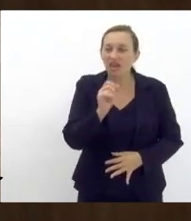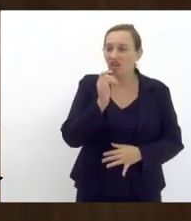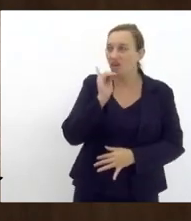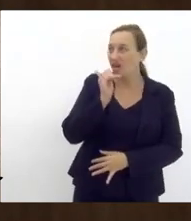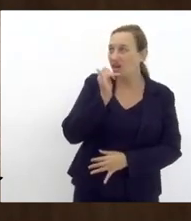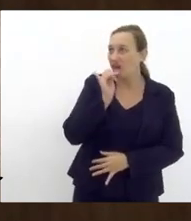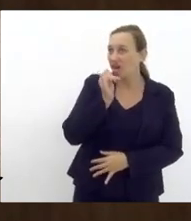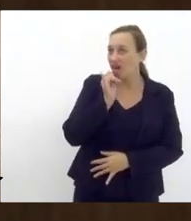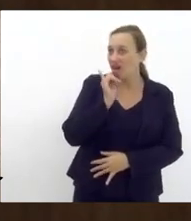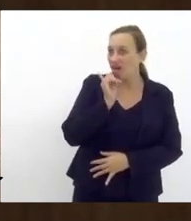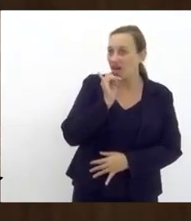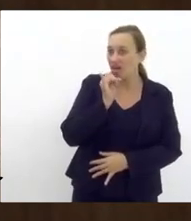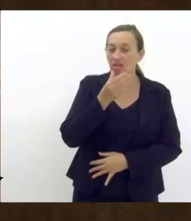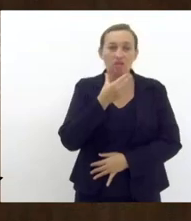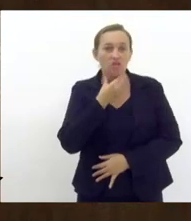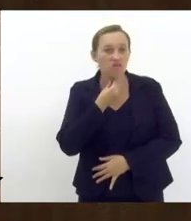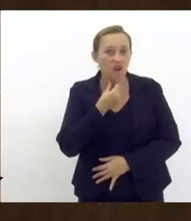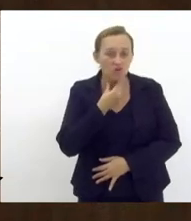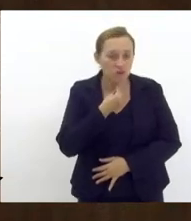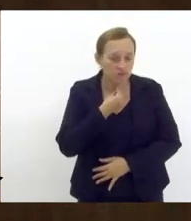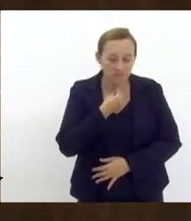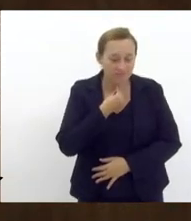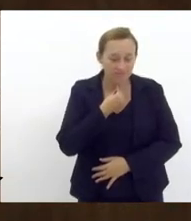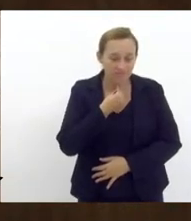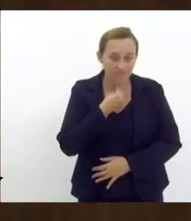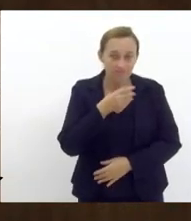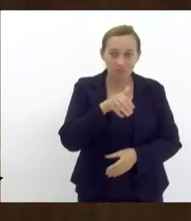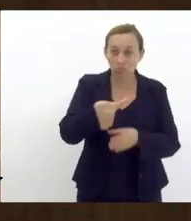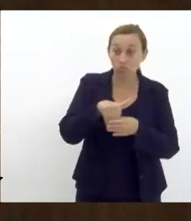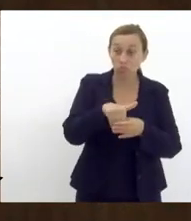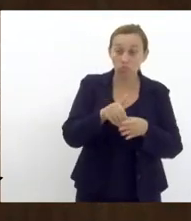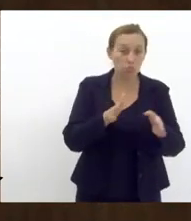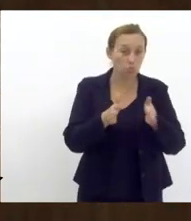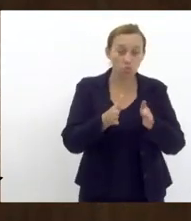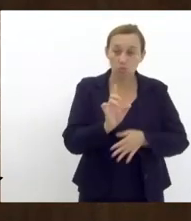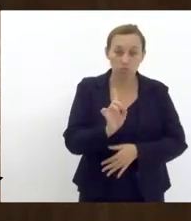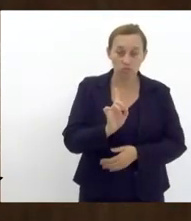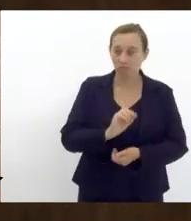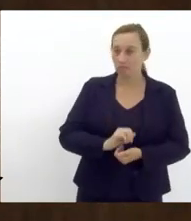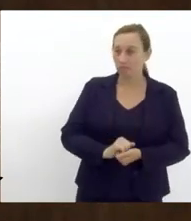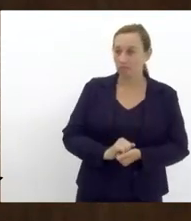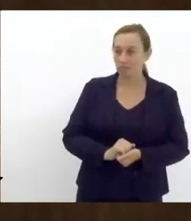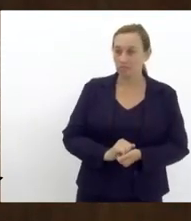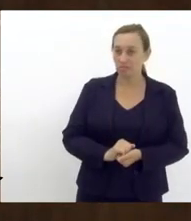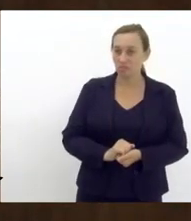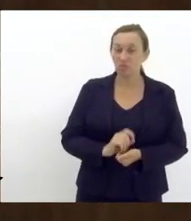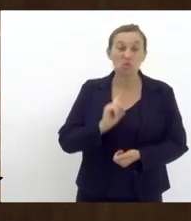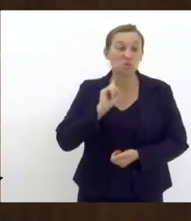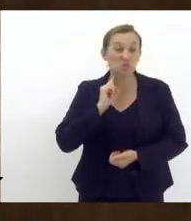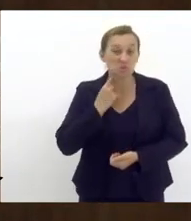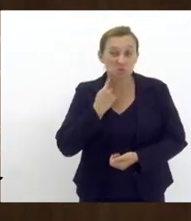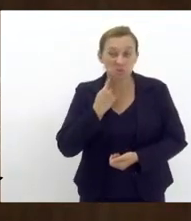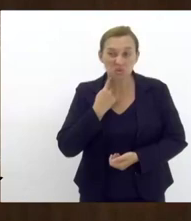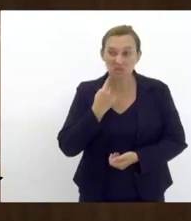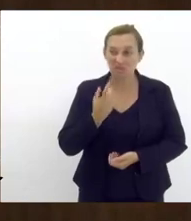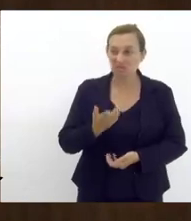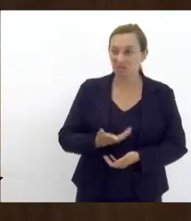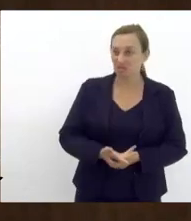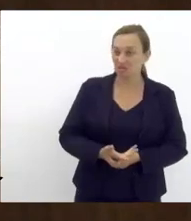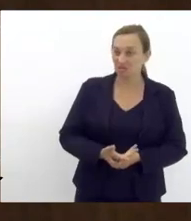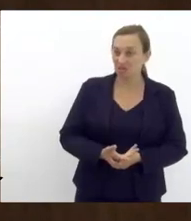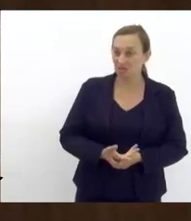narrativas falsas eleitorais porcas nojentas